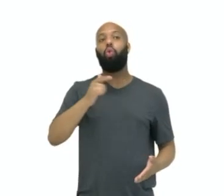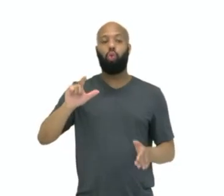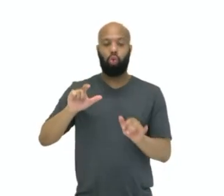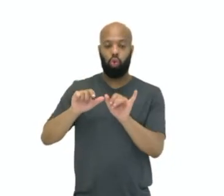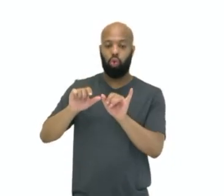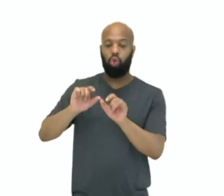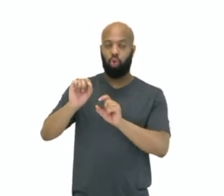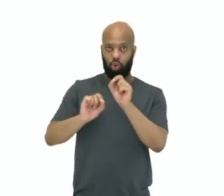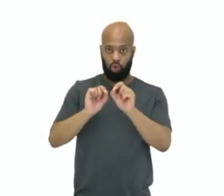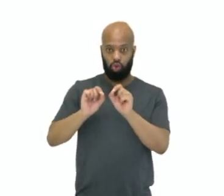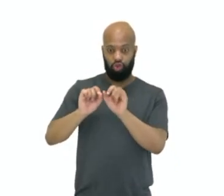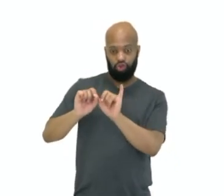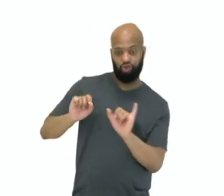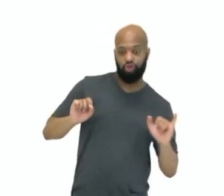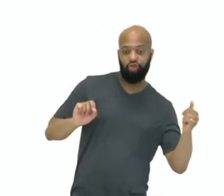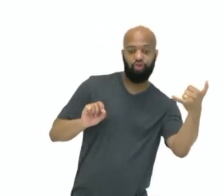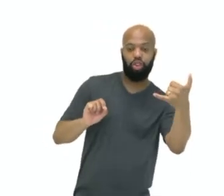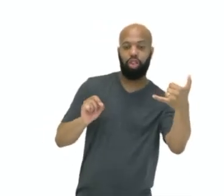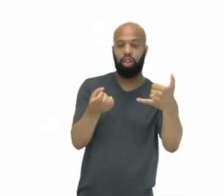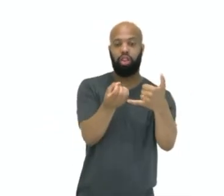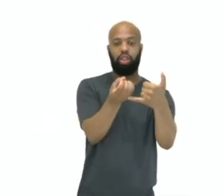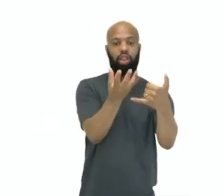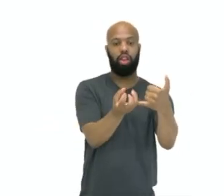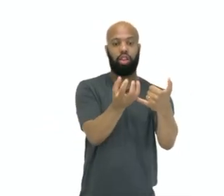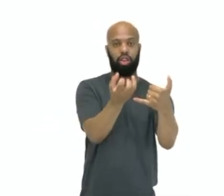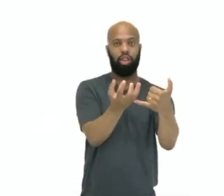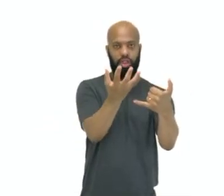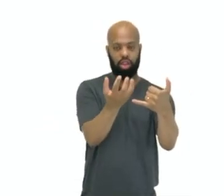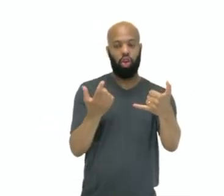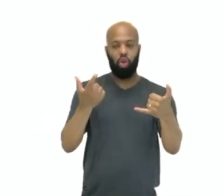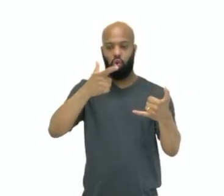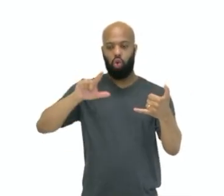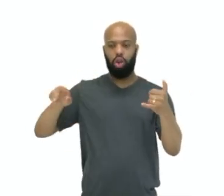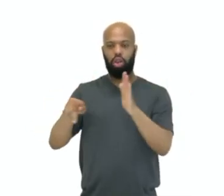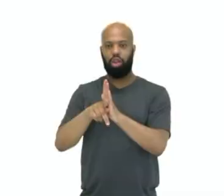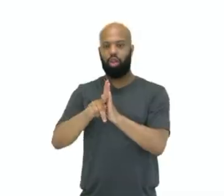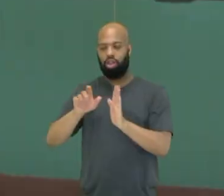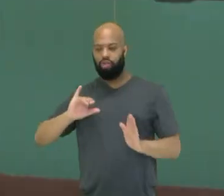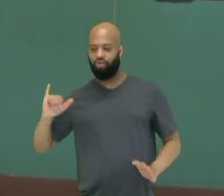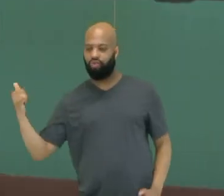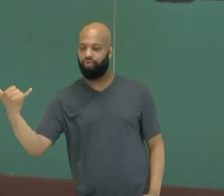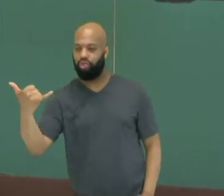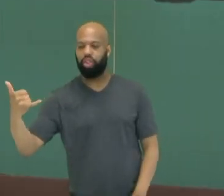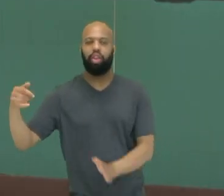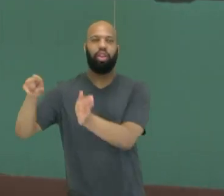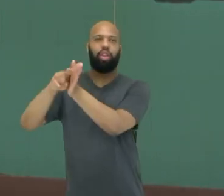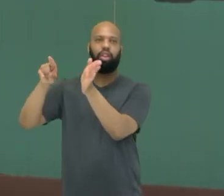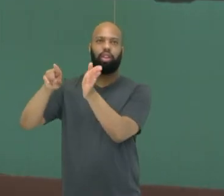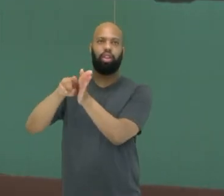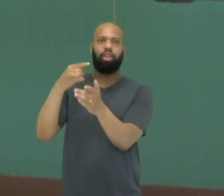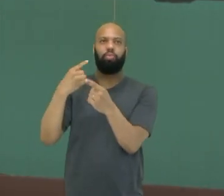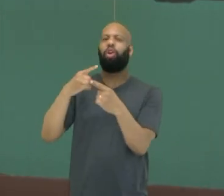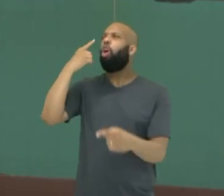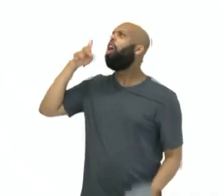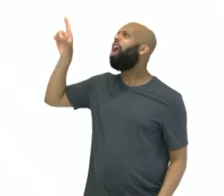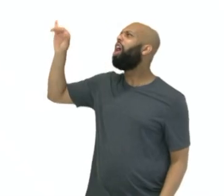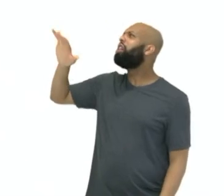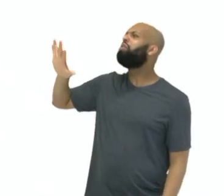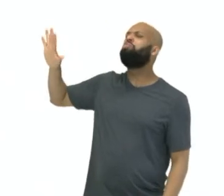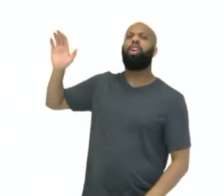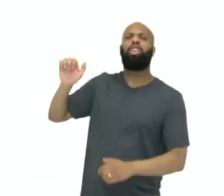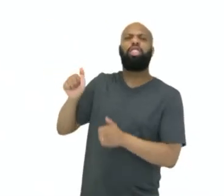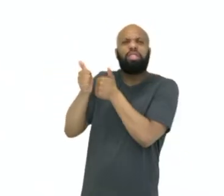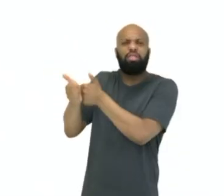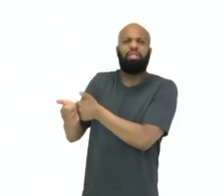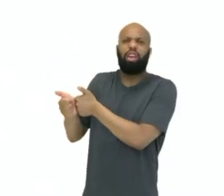na lâmpada e a outra extremidade no polo negativo dessa pilha. Ou seja, o circuito, repare na imagem, está